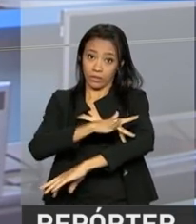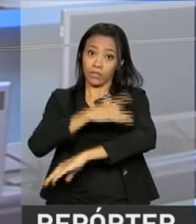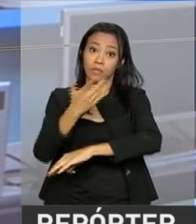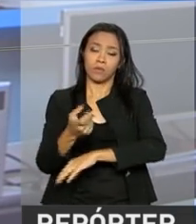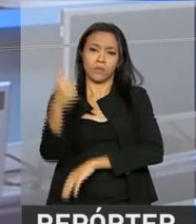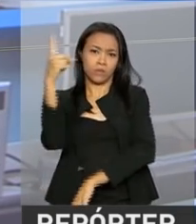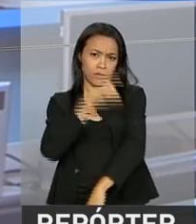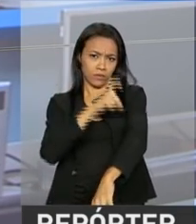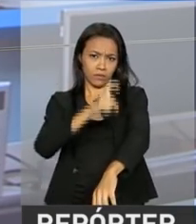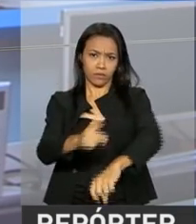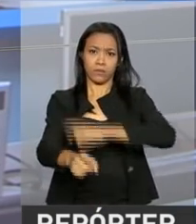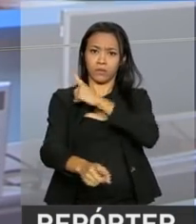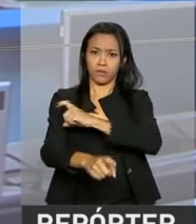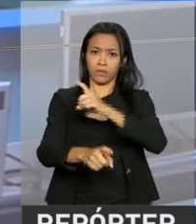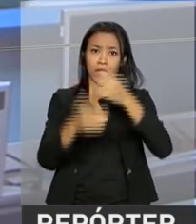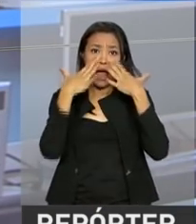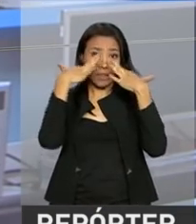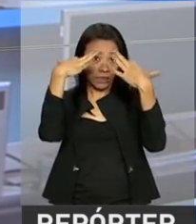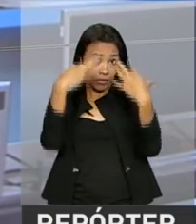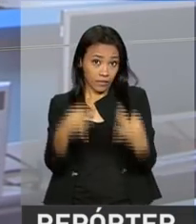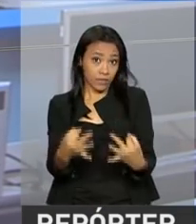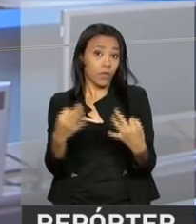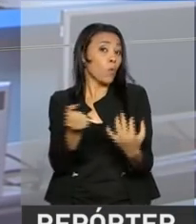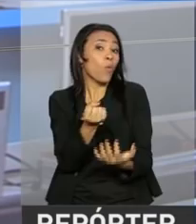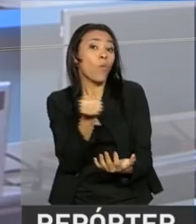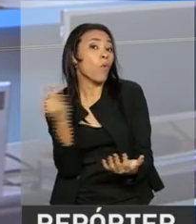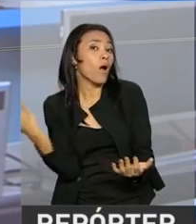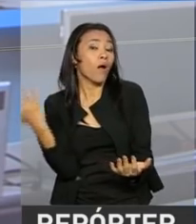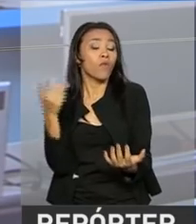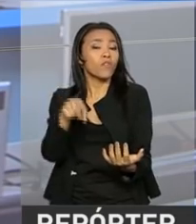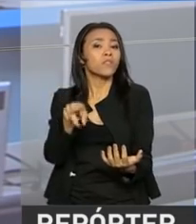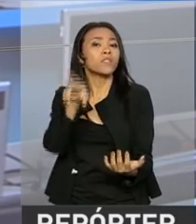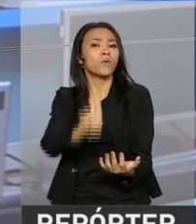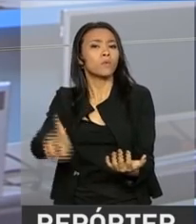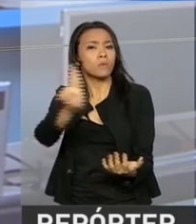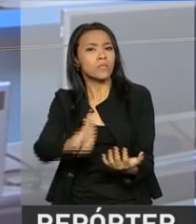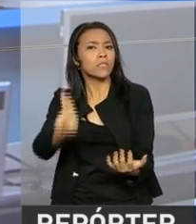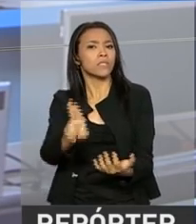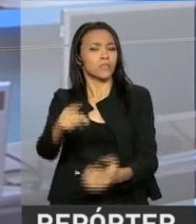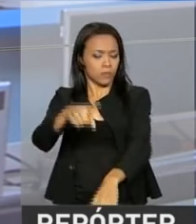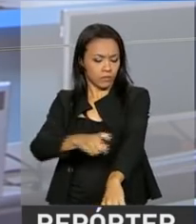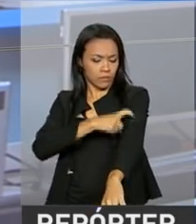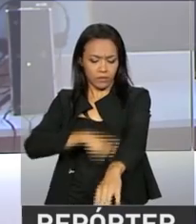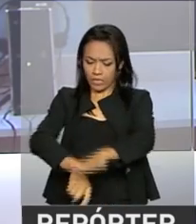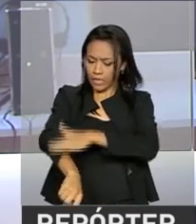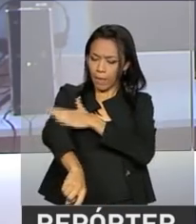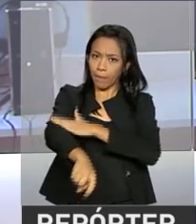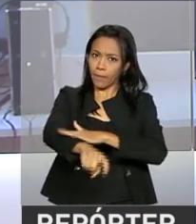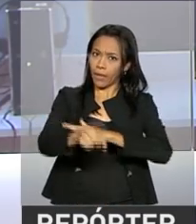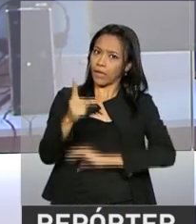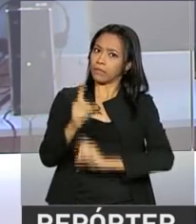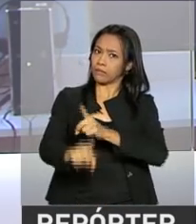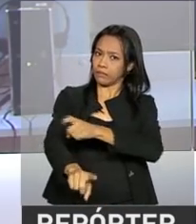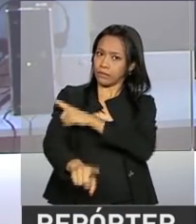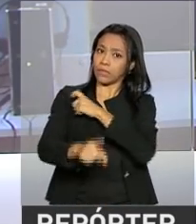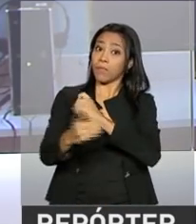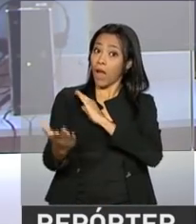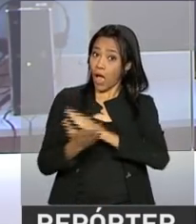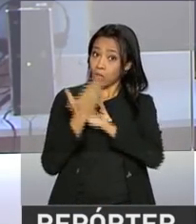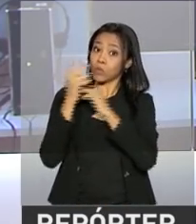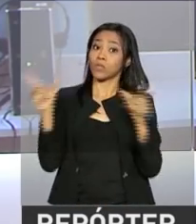repelentes tem que ficar atento ainda qual produto está sendo usado na pele e para ajudar nessa escolha